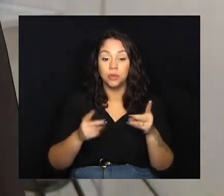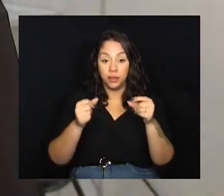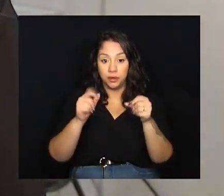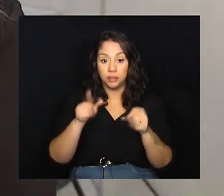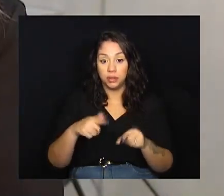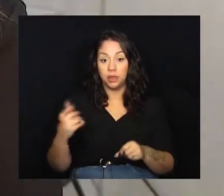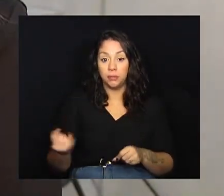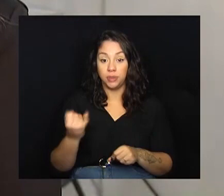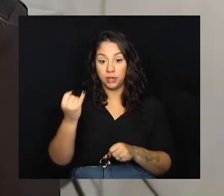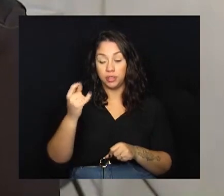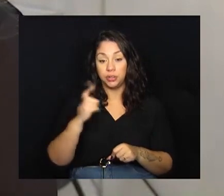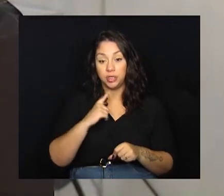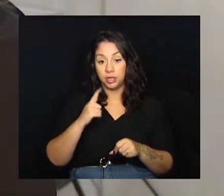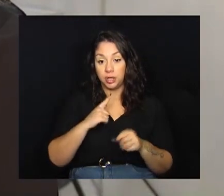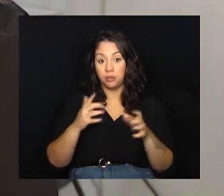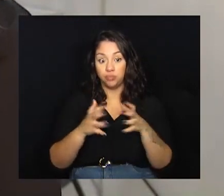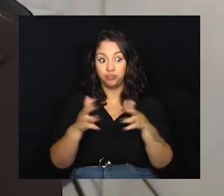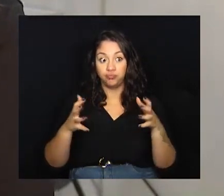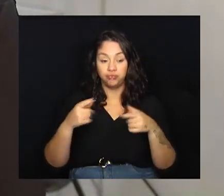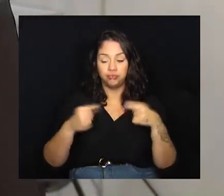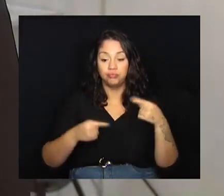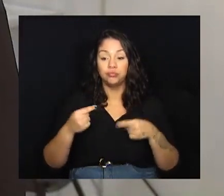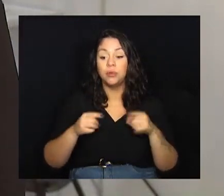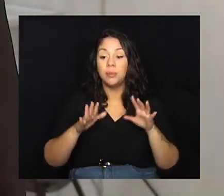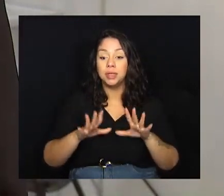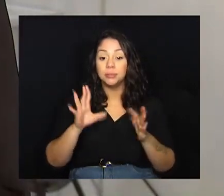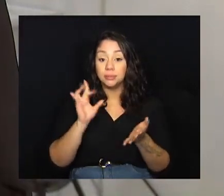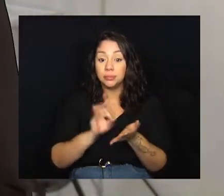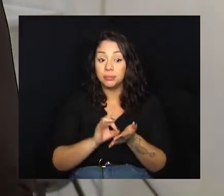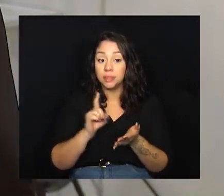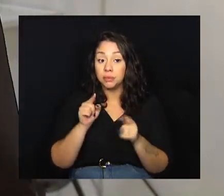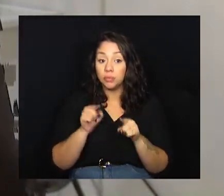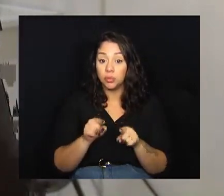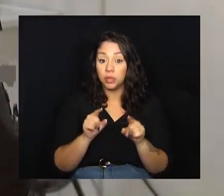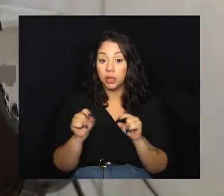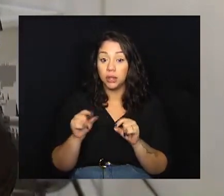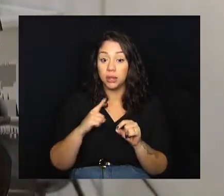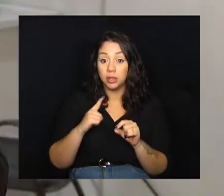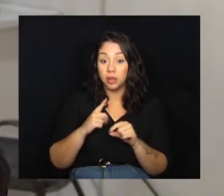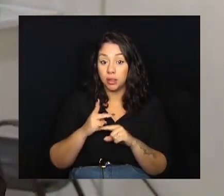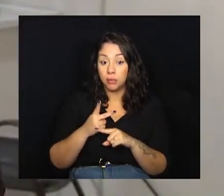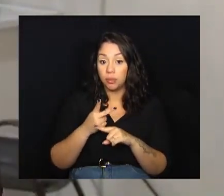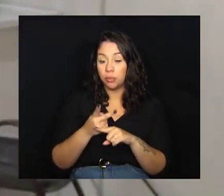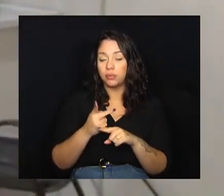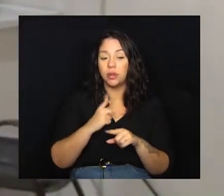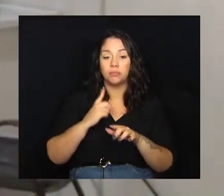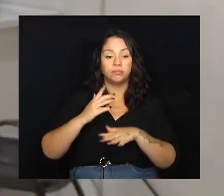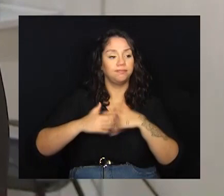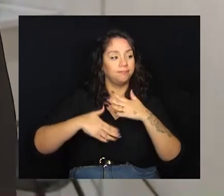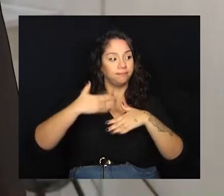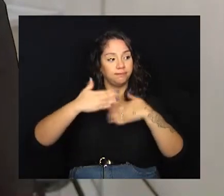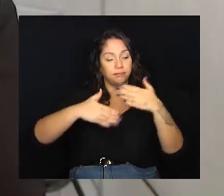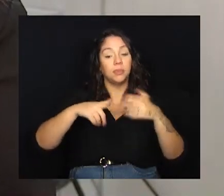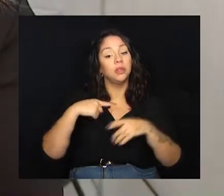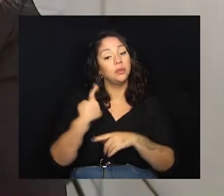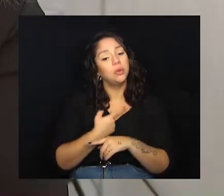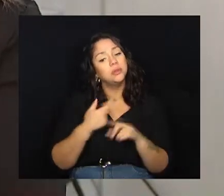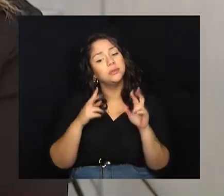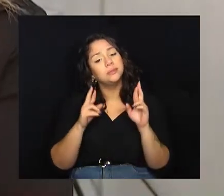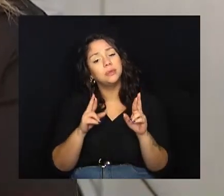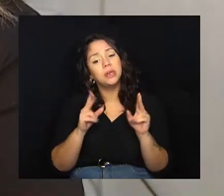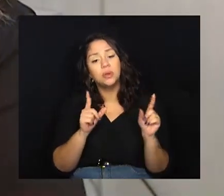que amplia Mas de fato o serviço tem sido procurado a gente vem numa crescente e Esperamos que